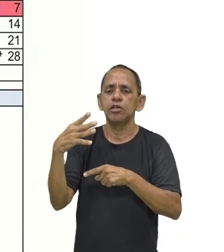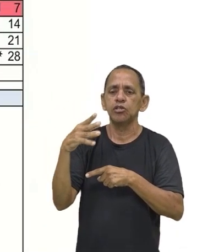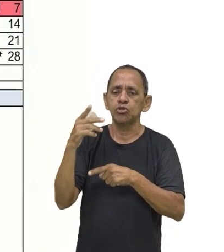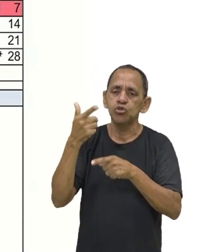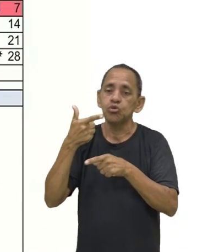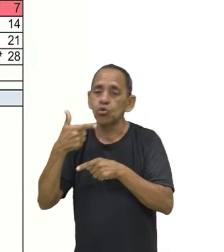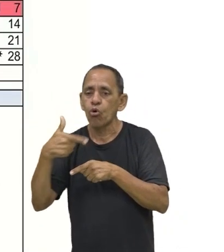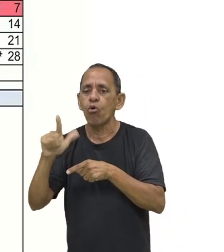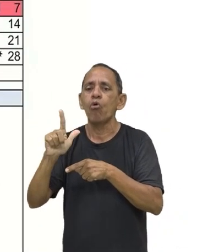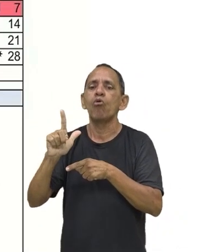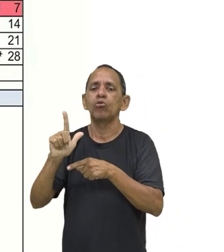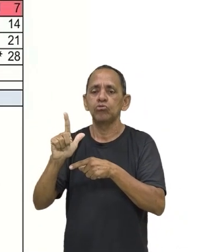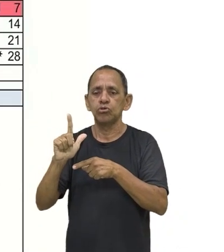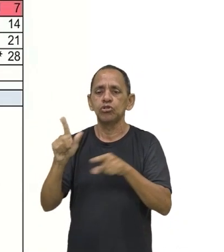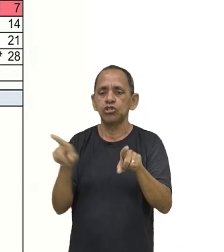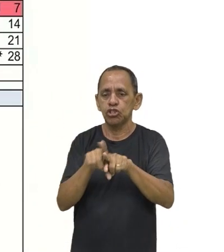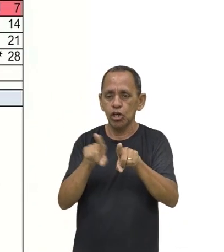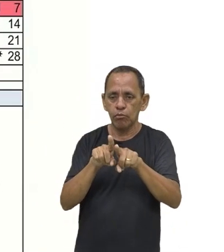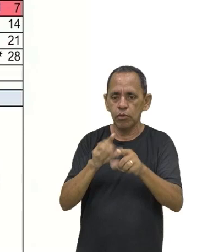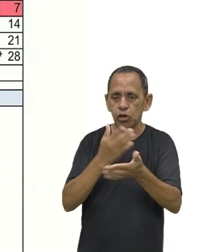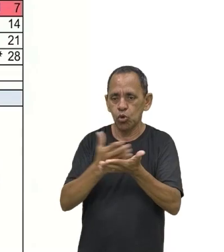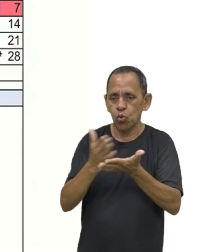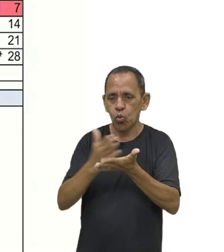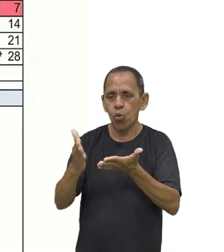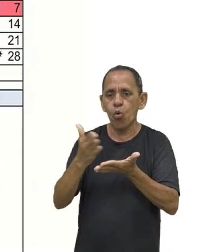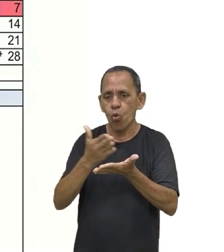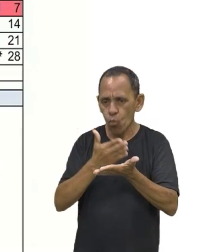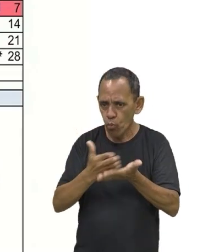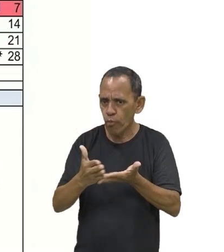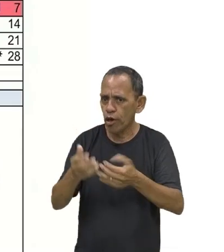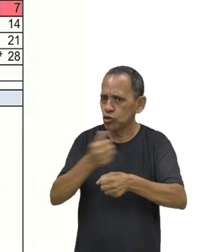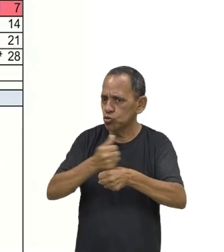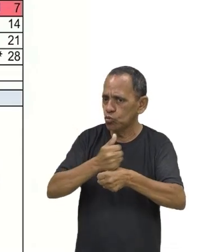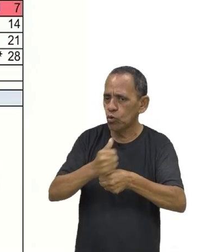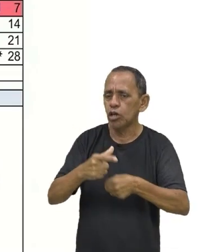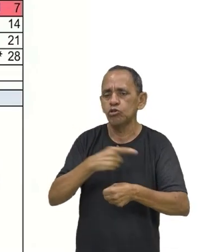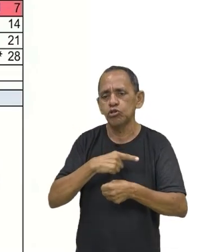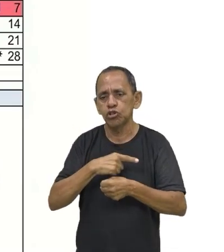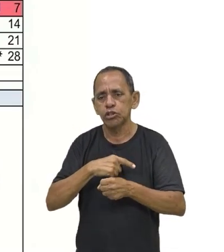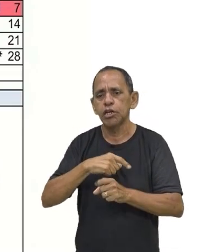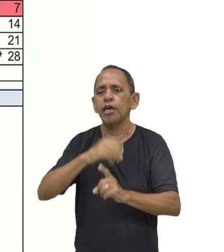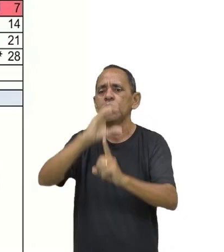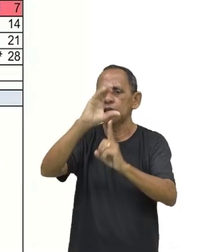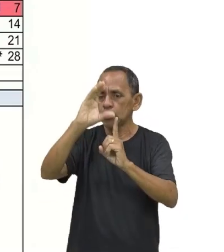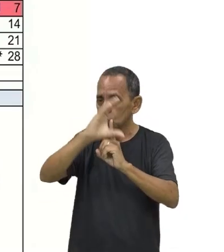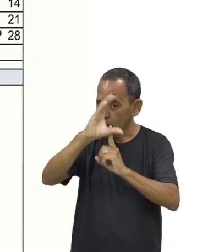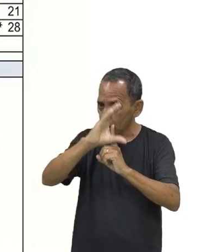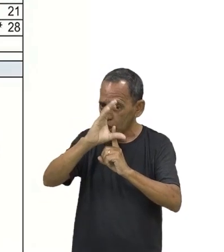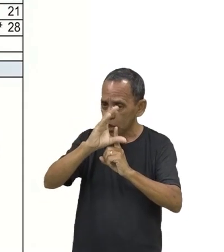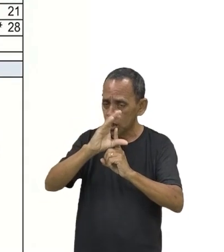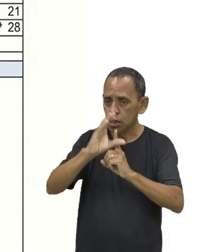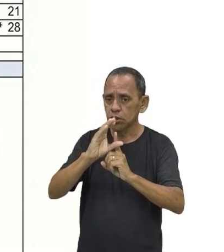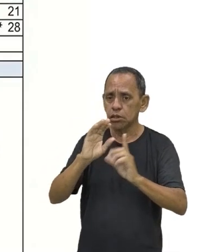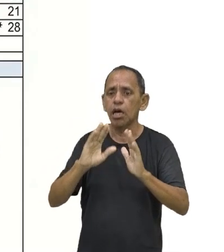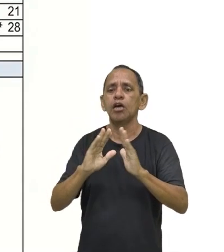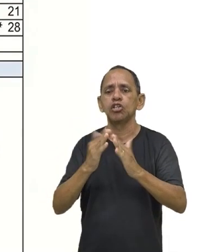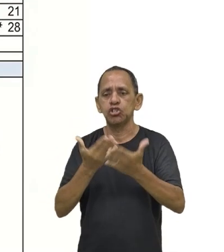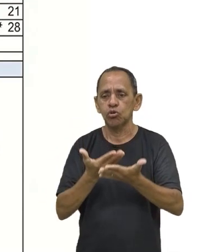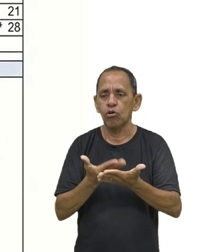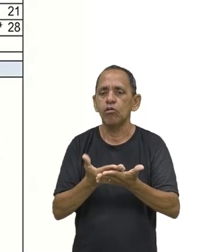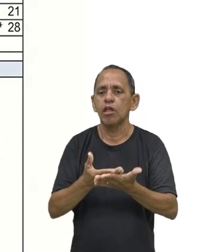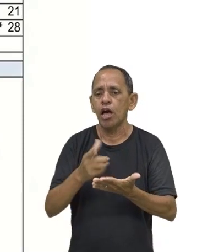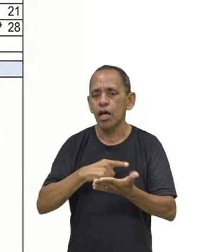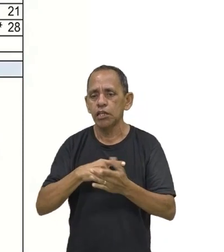sobre o decorrer do ano letivo. Então, no calendário escolar vem essa indicação de recesso escolar também, indicação de